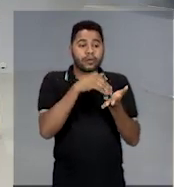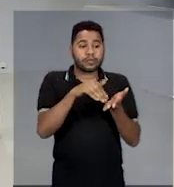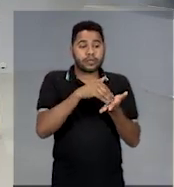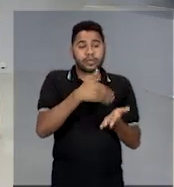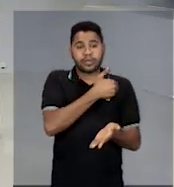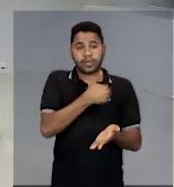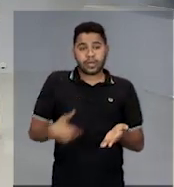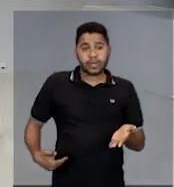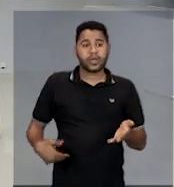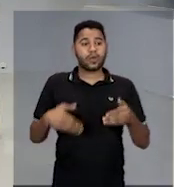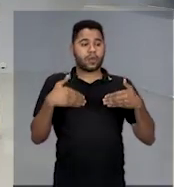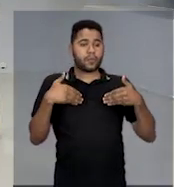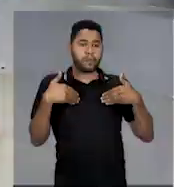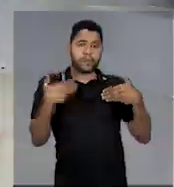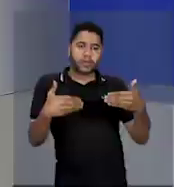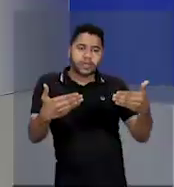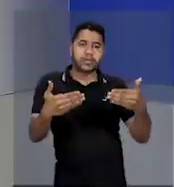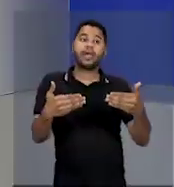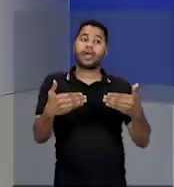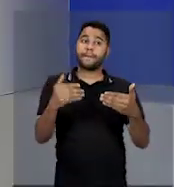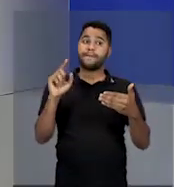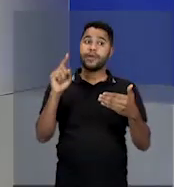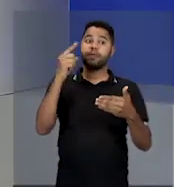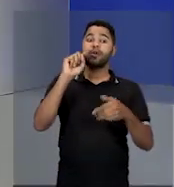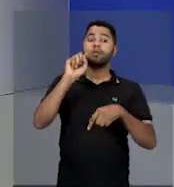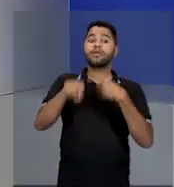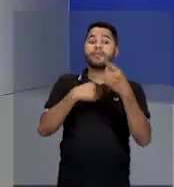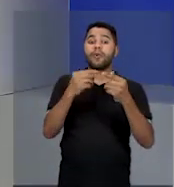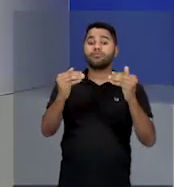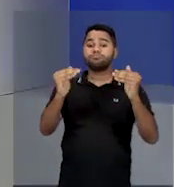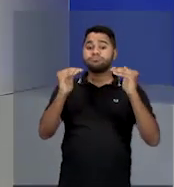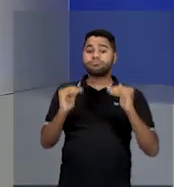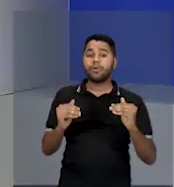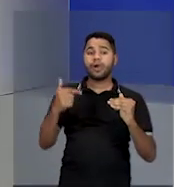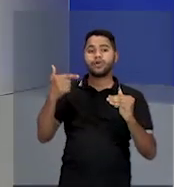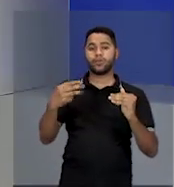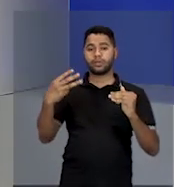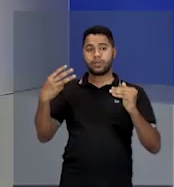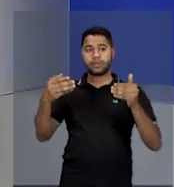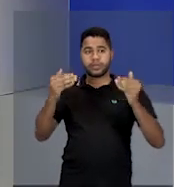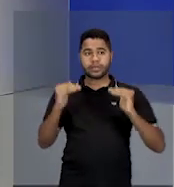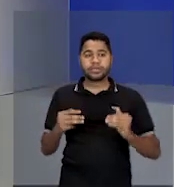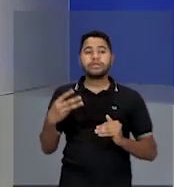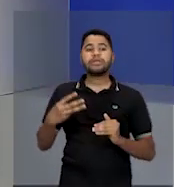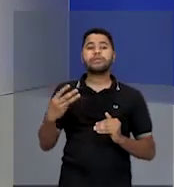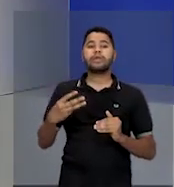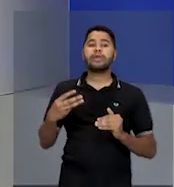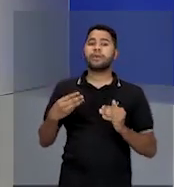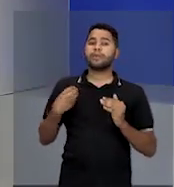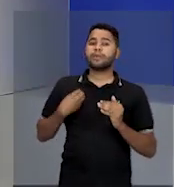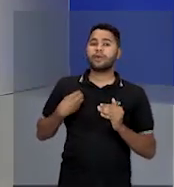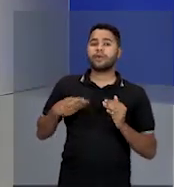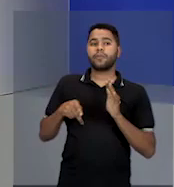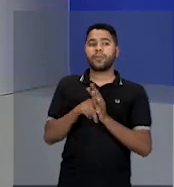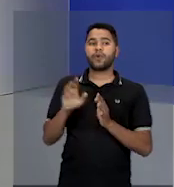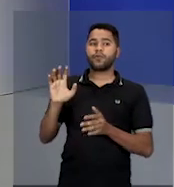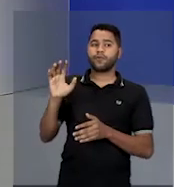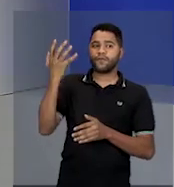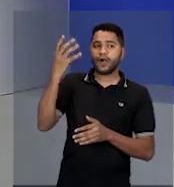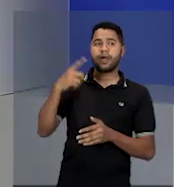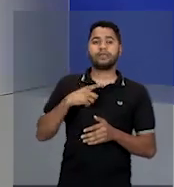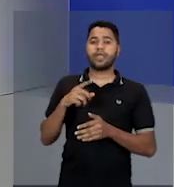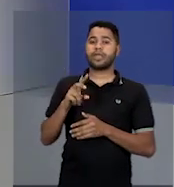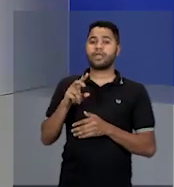Estado, os ministérios. Então, são essas fontes primárias. Depois, a gente passa para secundárias, para terciárias, que são aquelas que presenciaram o fato, que têm uma